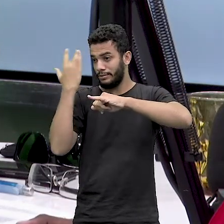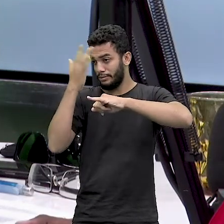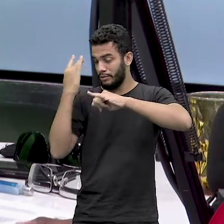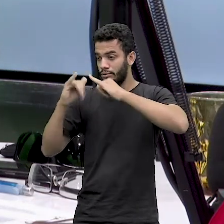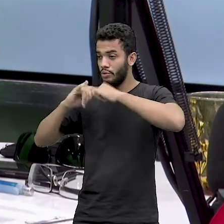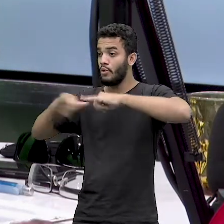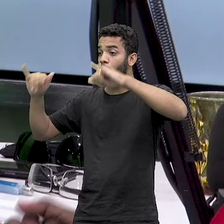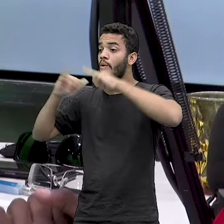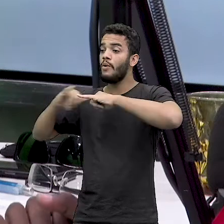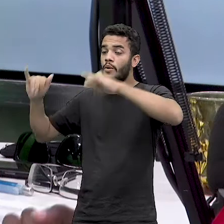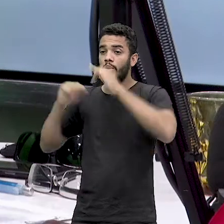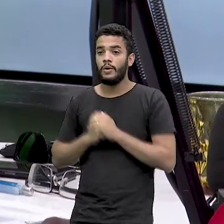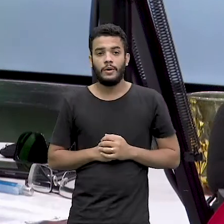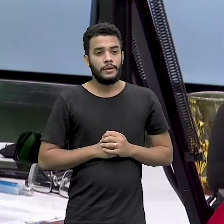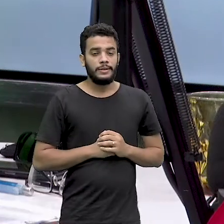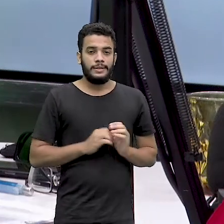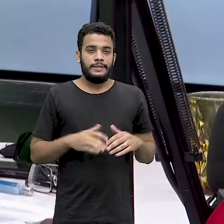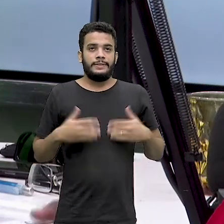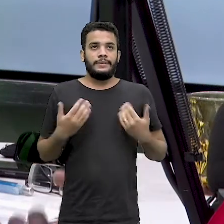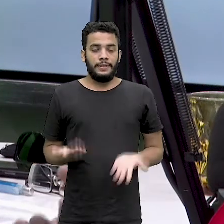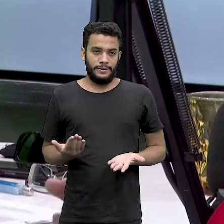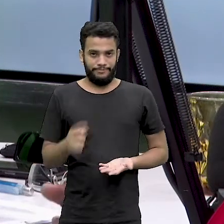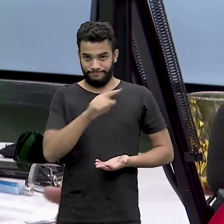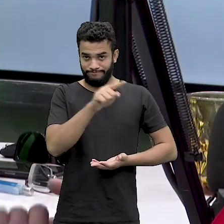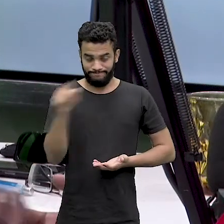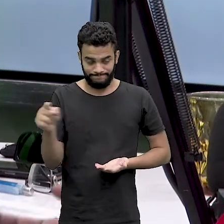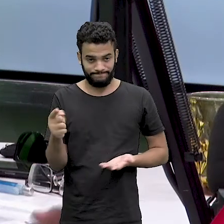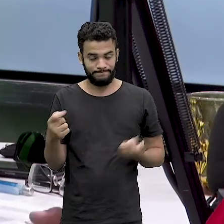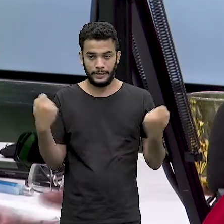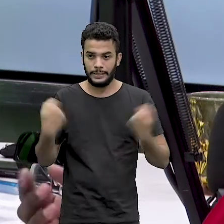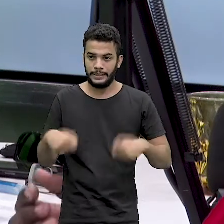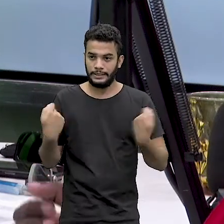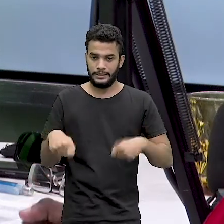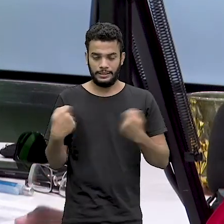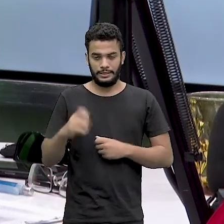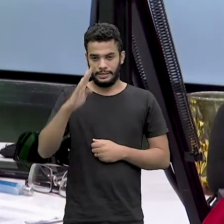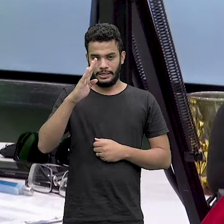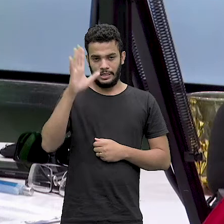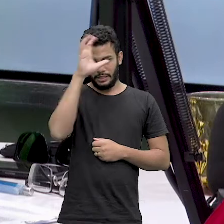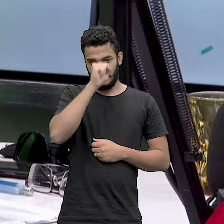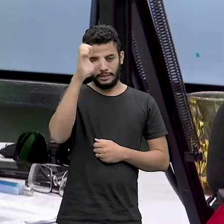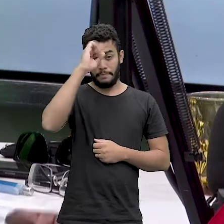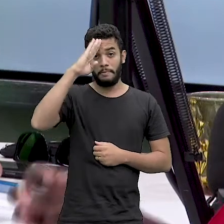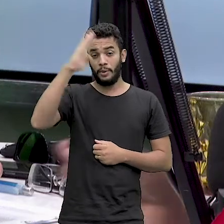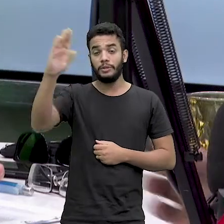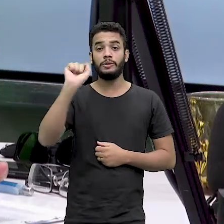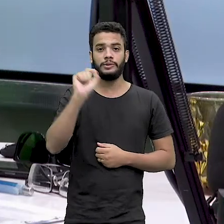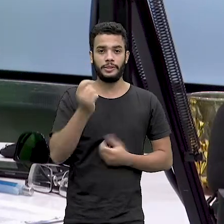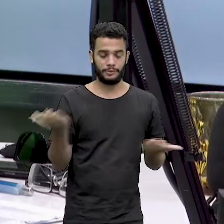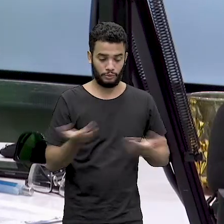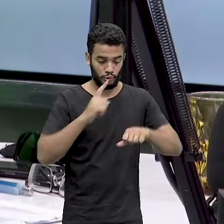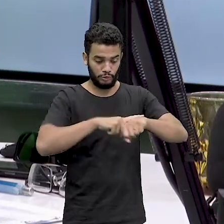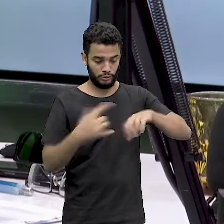garotada aí, ela tem que aprender a lidar com esses novos parâmetros trazidos pela globalização. Muita coisa ainda